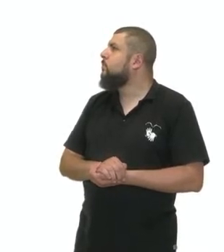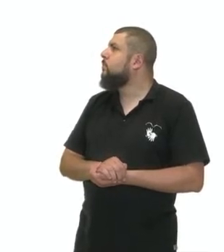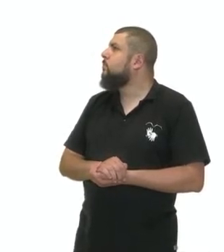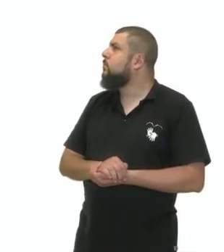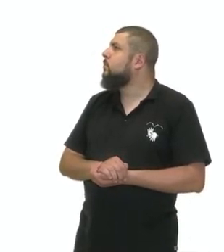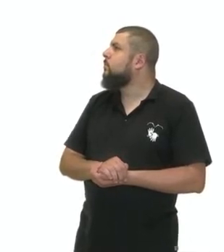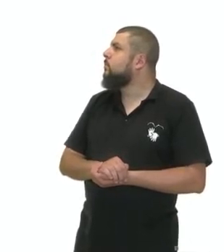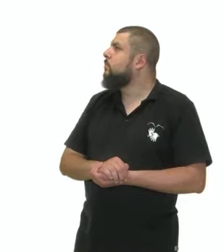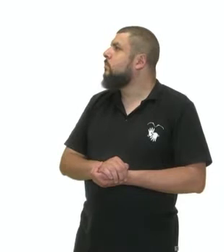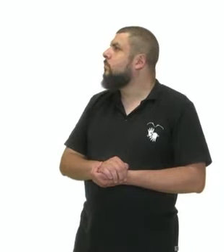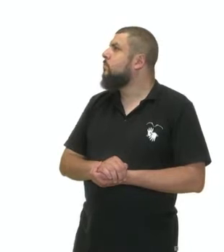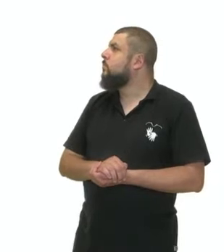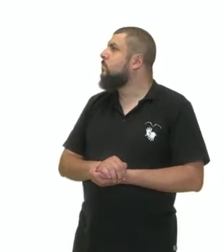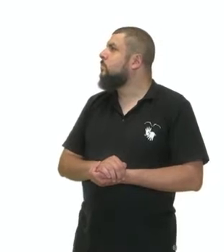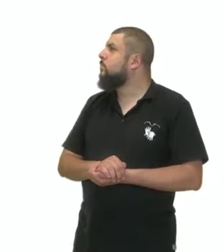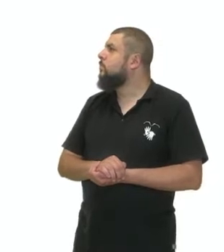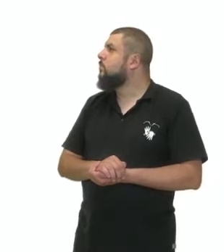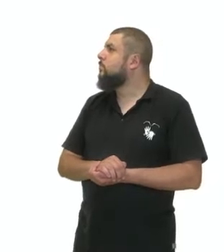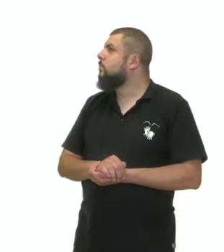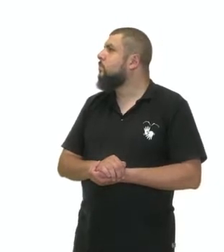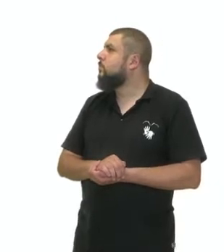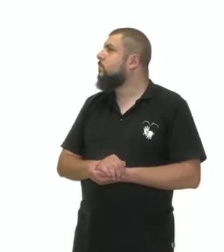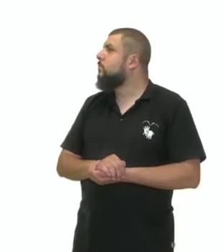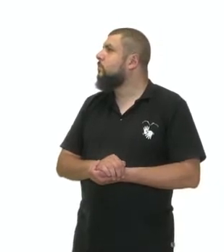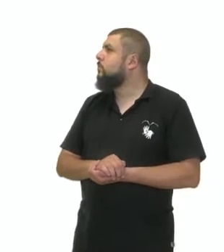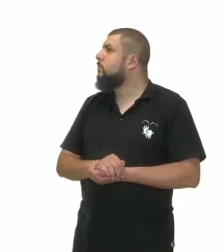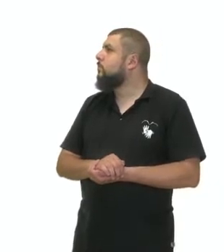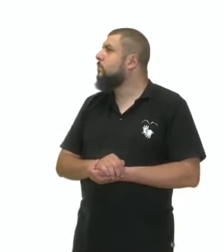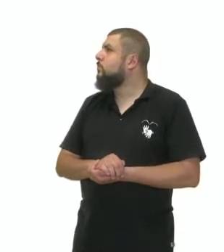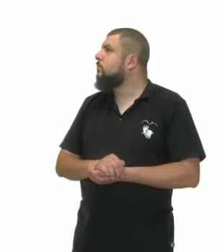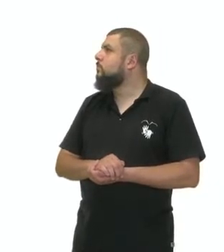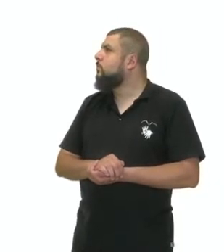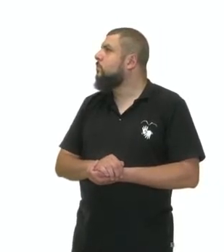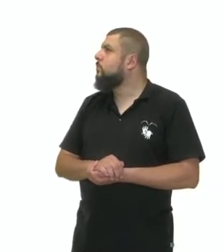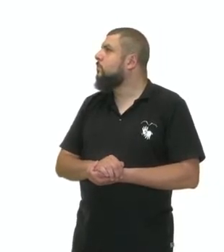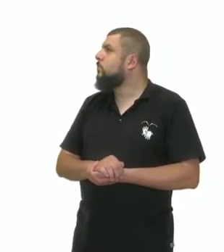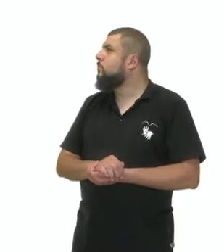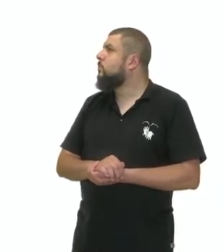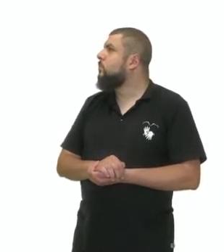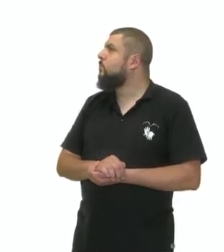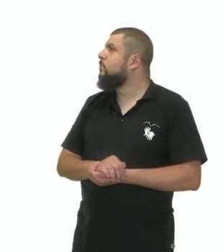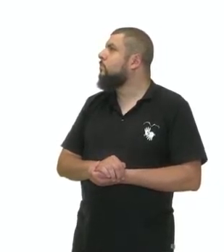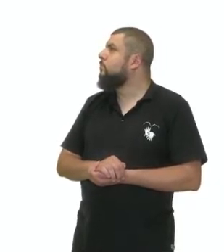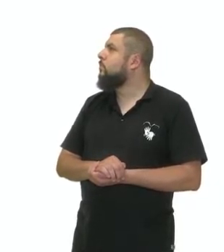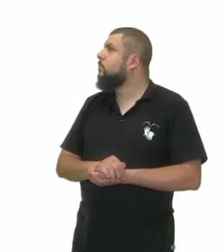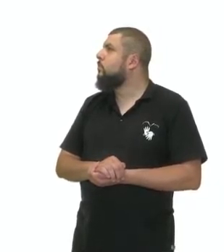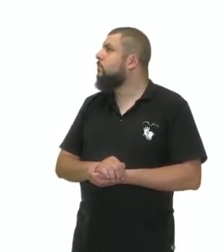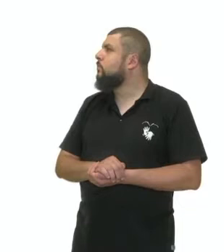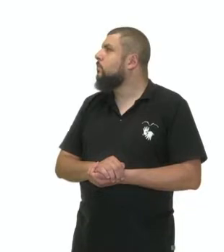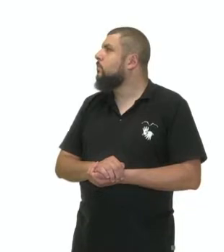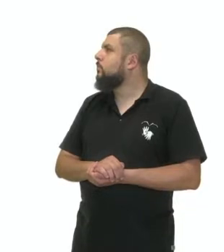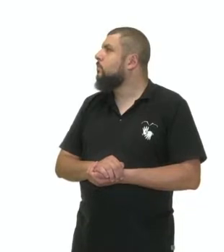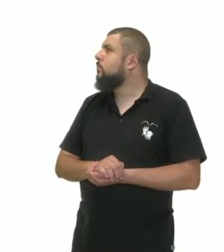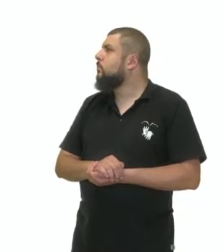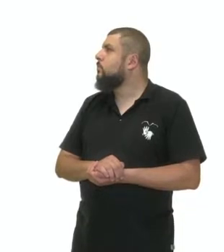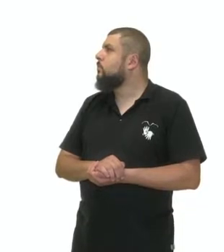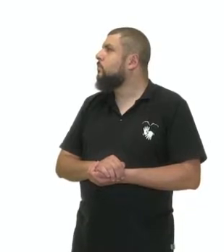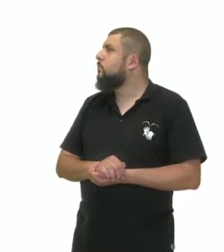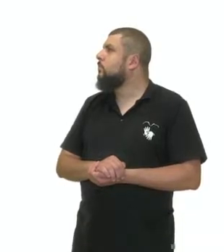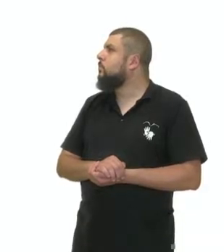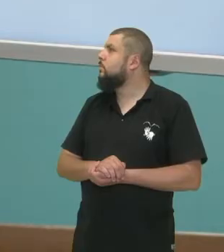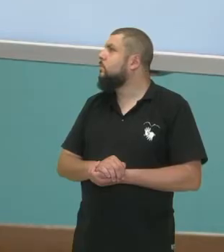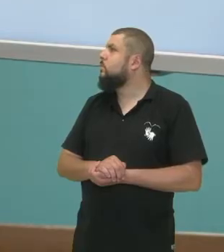puede ocasionar ciertos problemas dentro de la familia, por el solo hecho de saber que sus amigos cuentan con